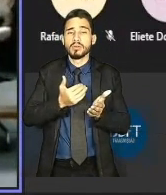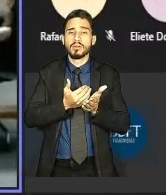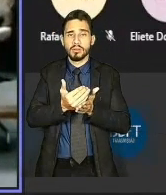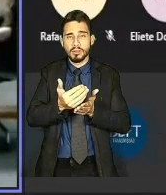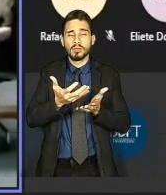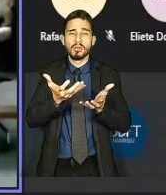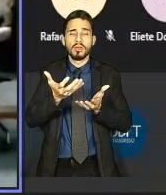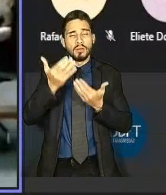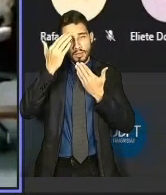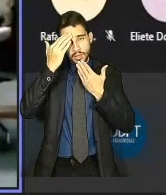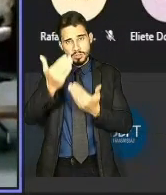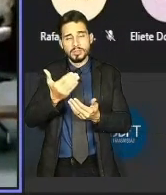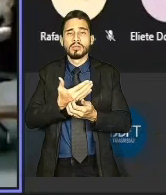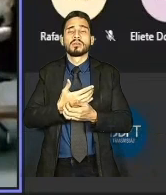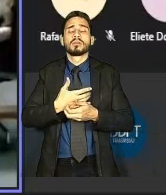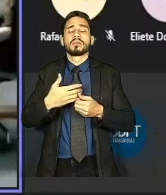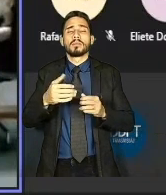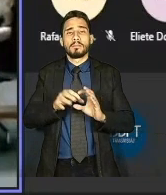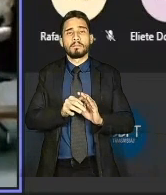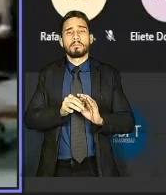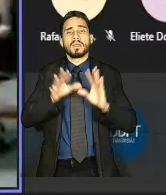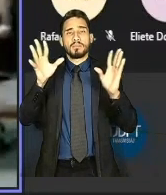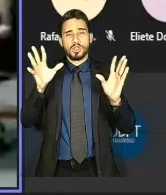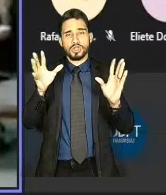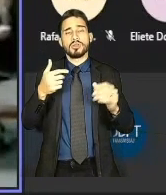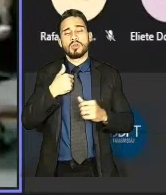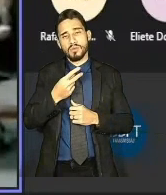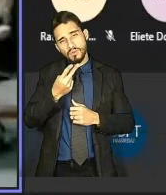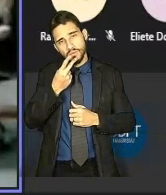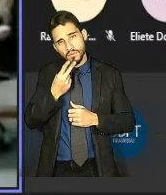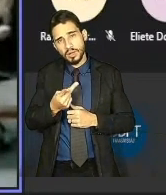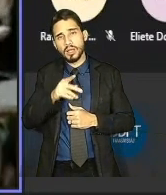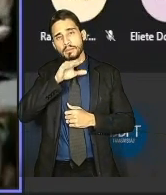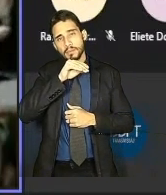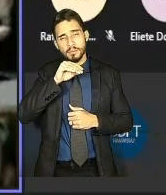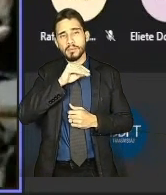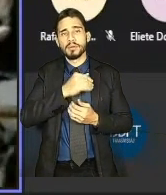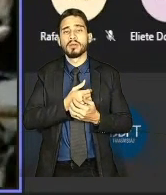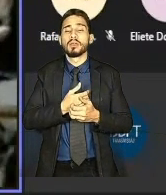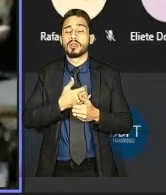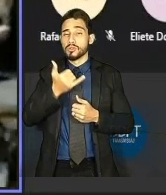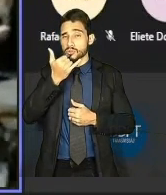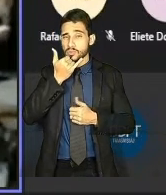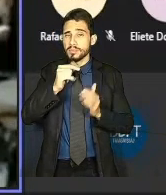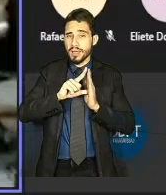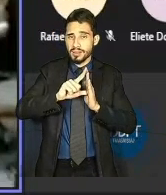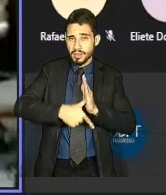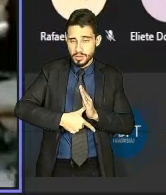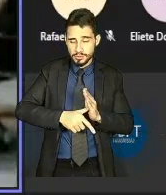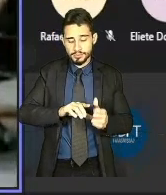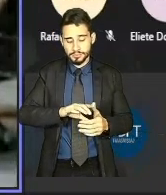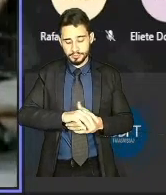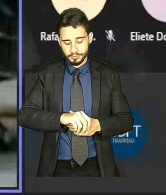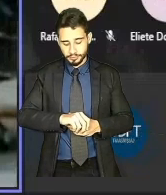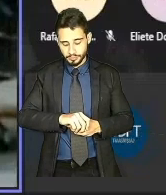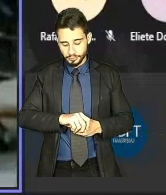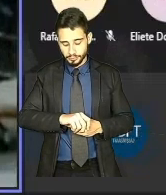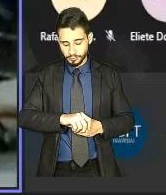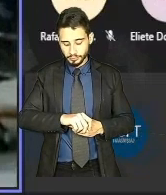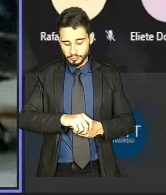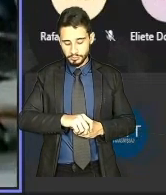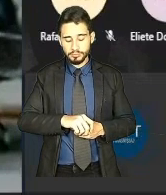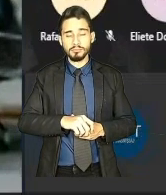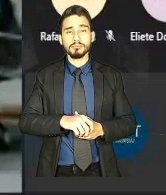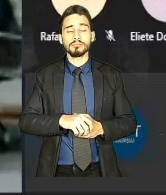agradecer a deferência de Vossa Excelência e me permitir fazer a sustentação oral, não obstante não ter conseguido chegar a tempo,